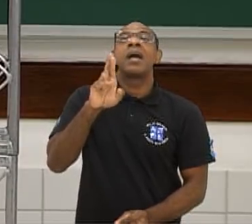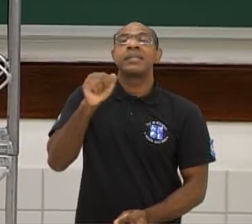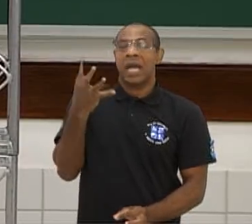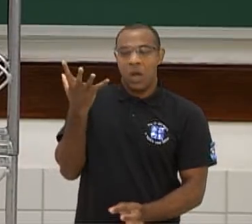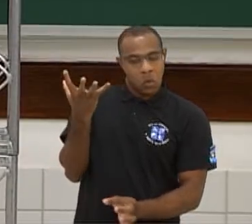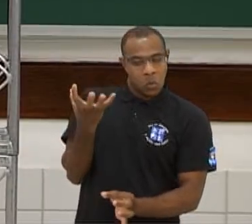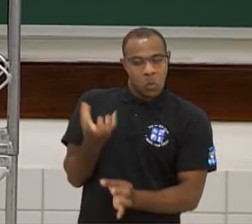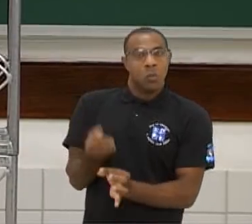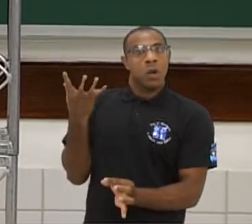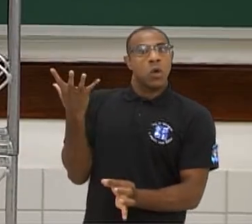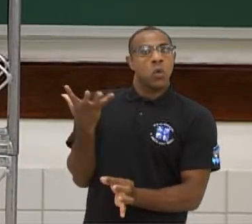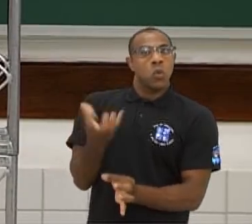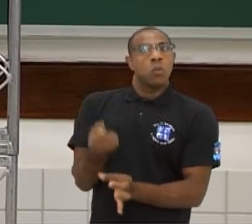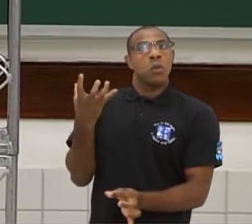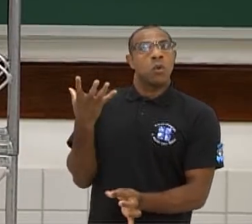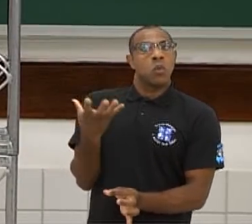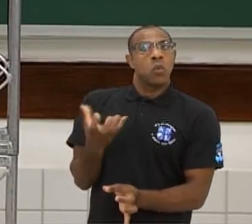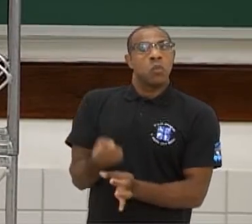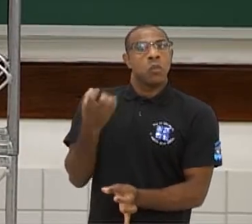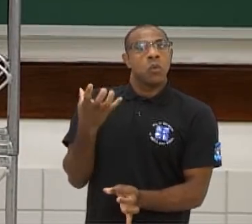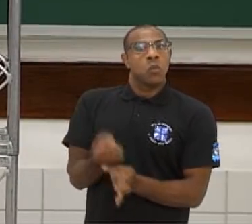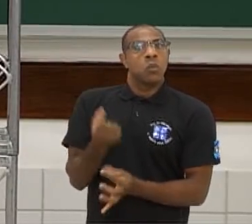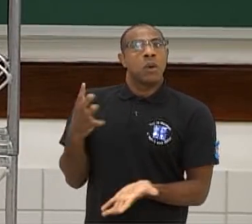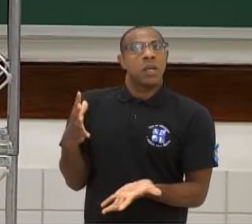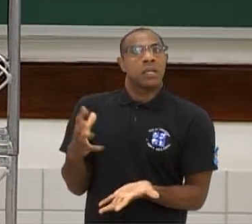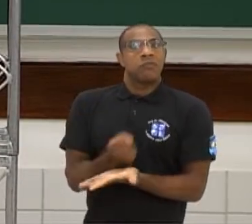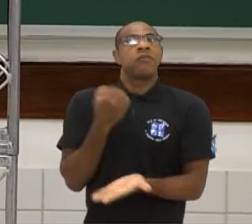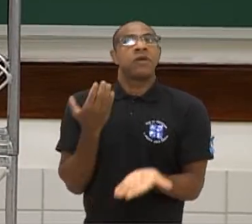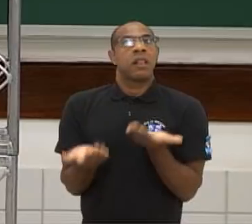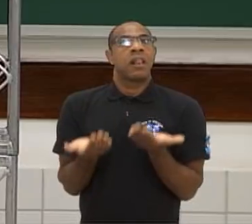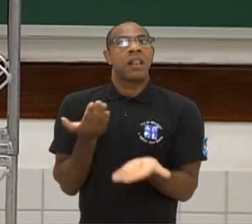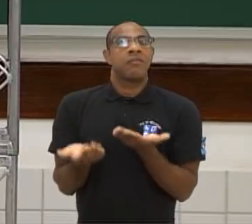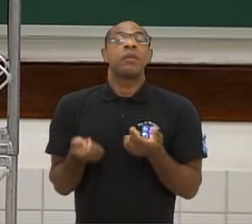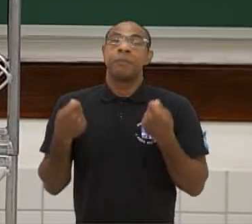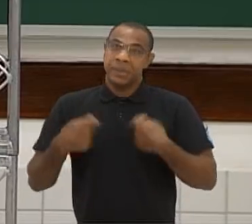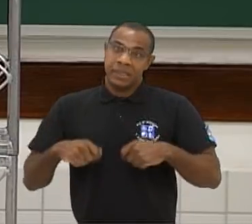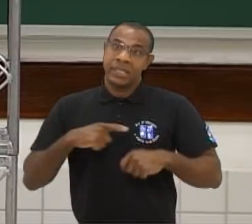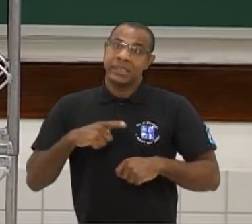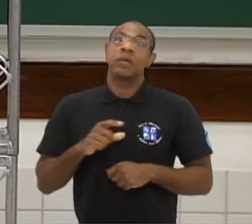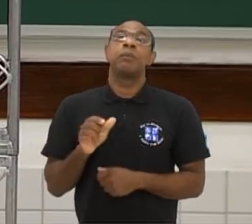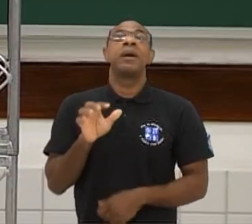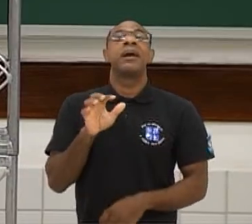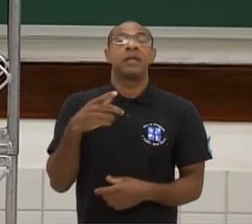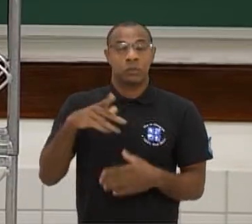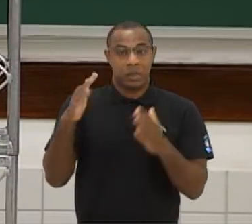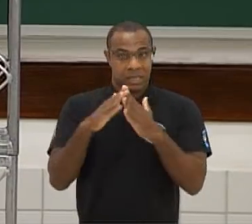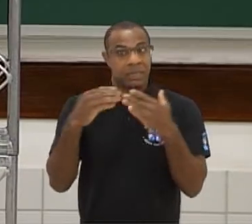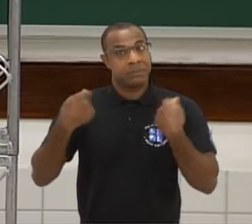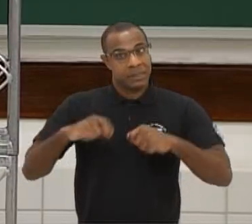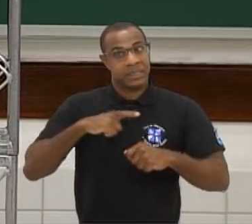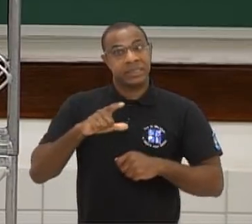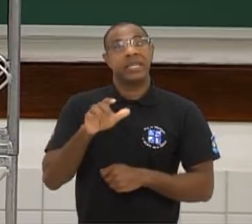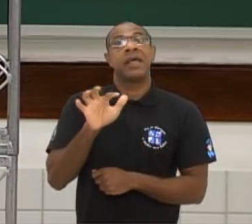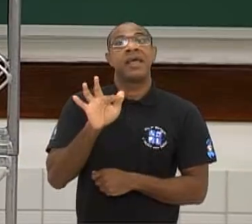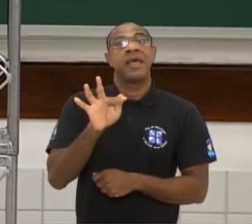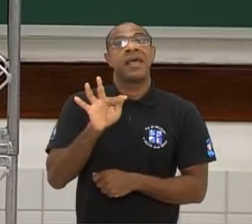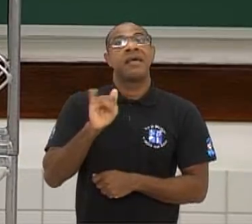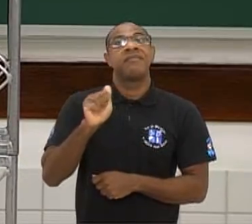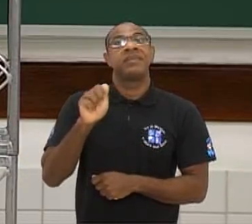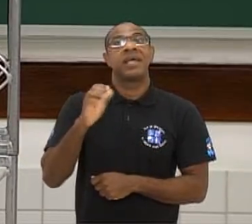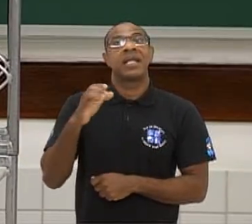seu apartamento, ele precisa ter uma fiação terra também, senão de nada